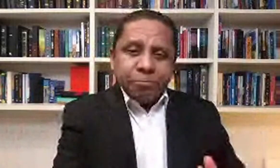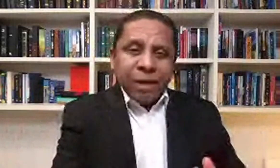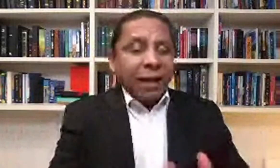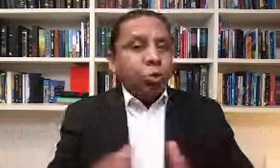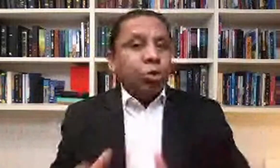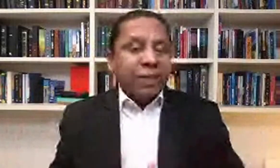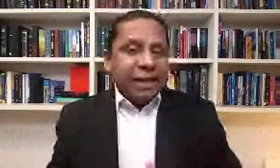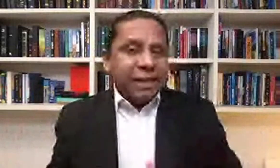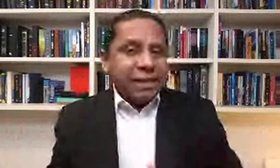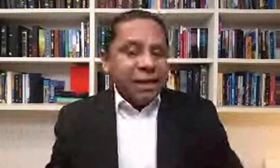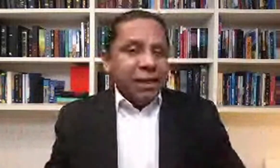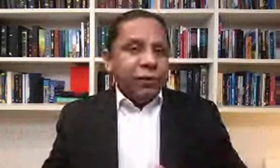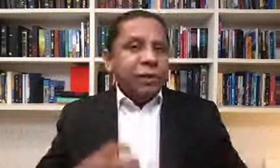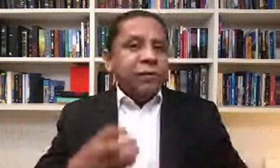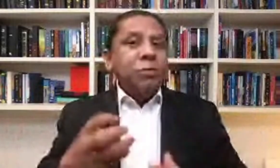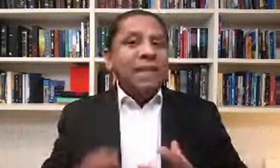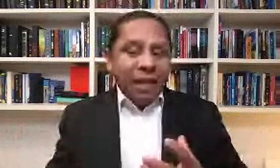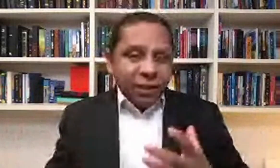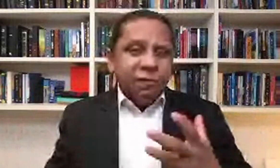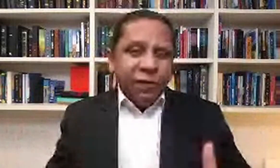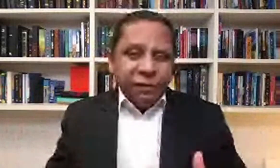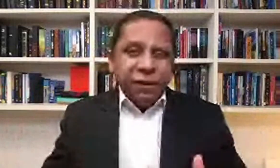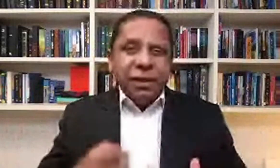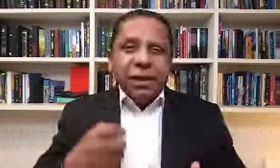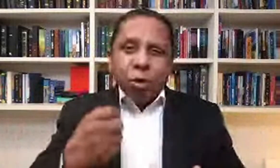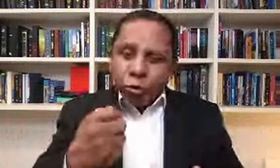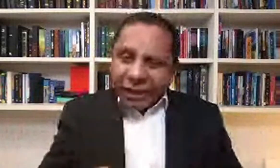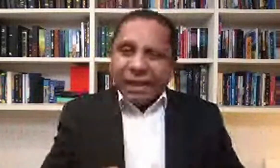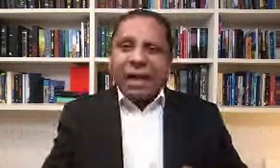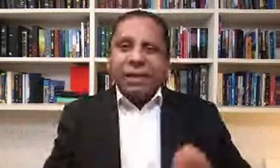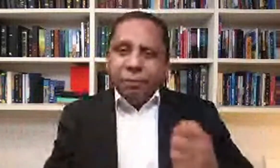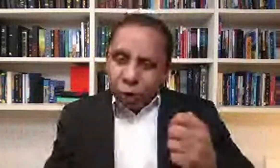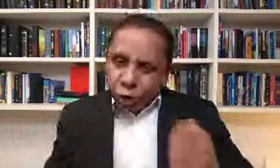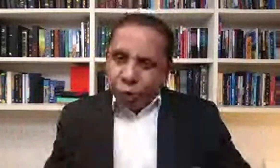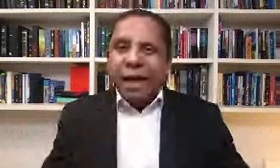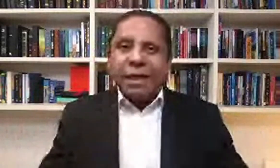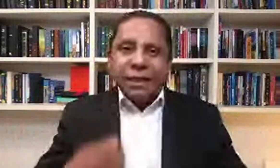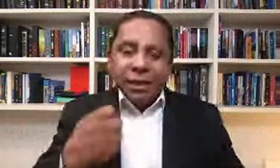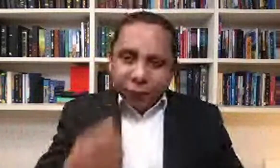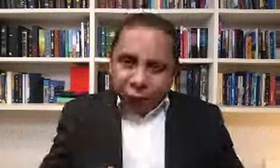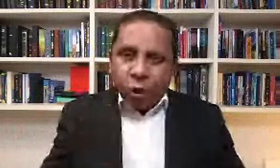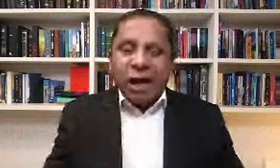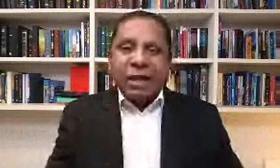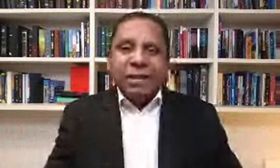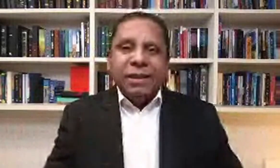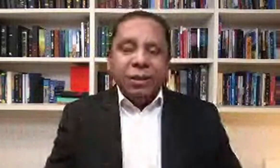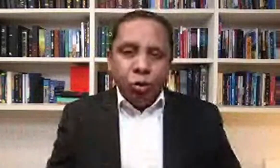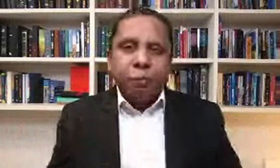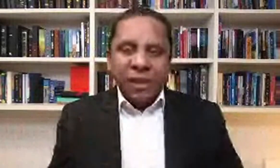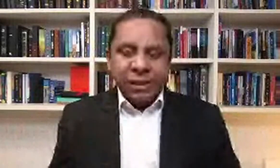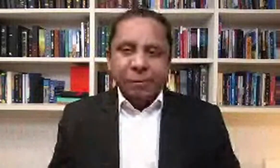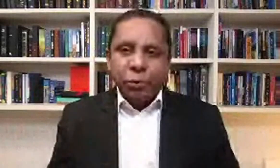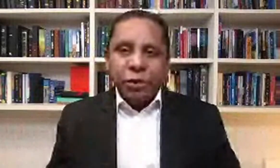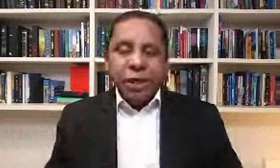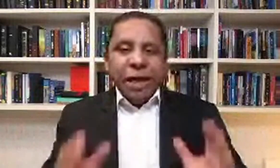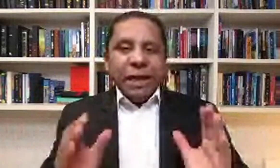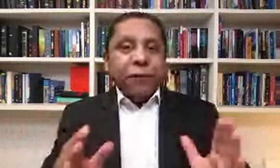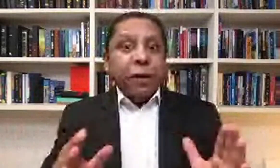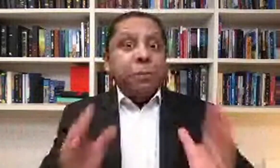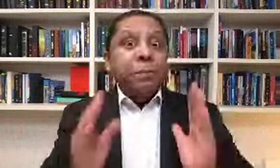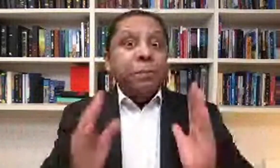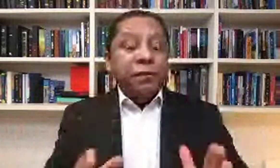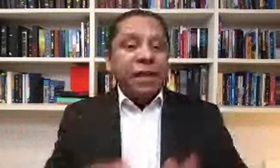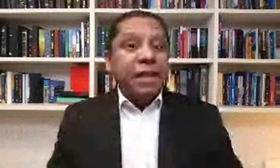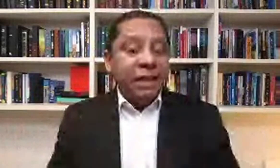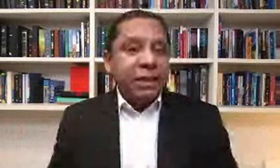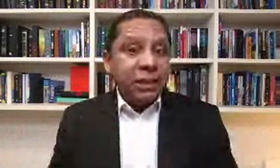2, Atos 3, e você vê uma igreja viva, consagrada, missionária, focada nos princípios. Essa